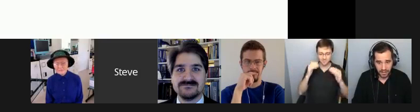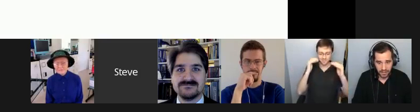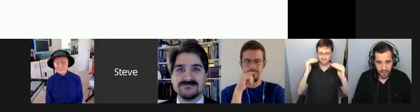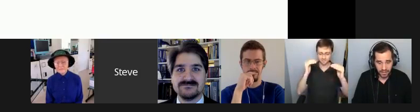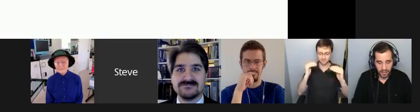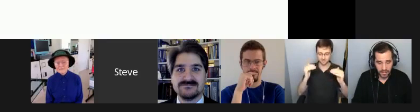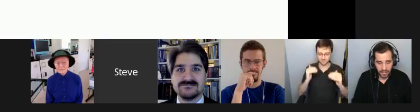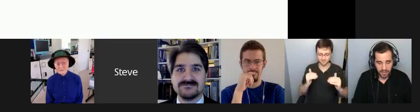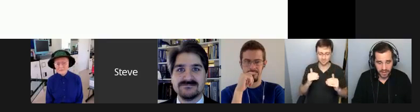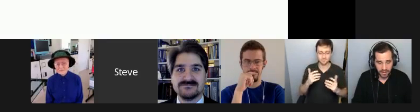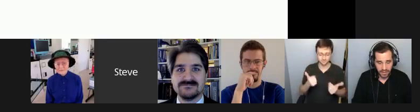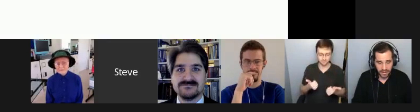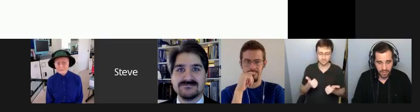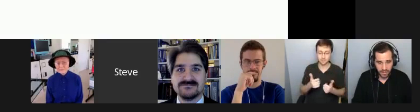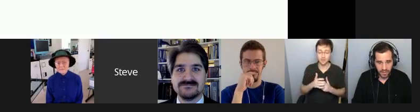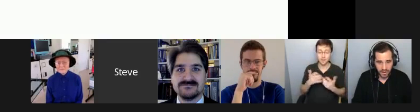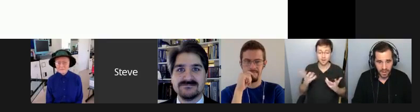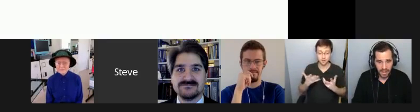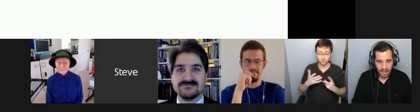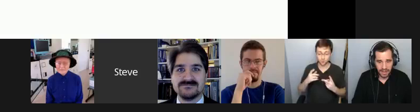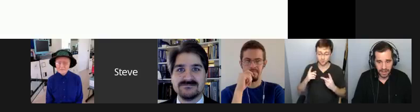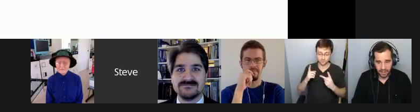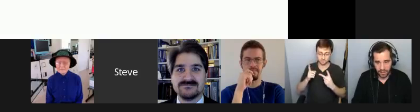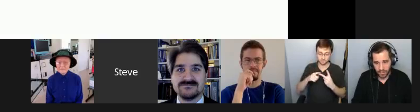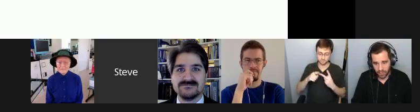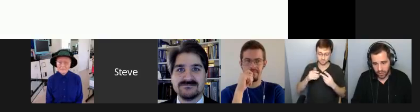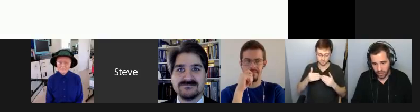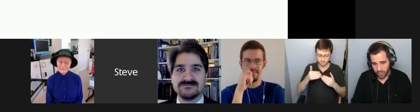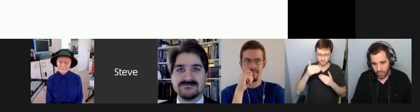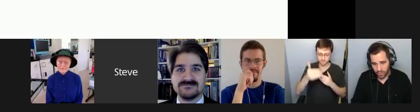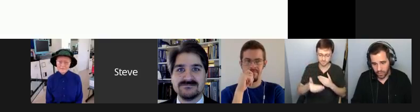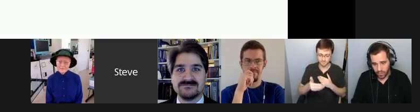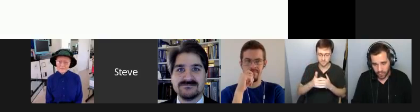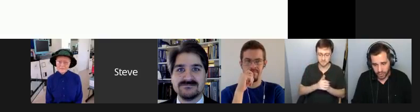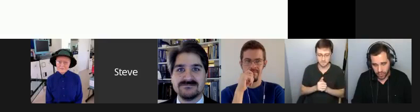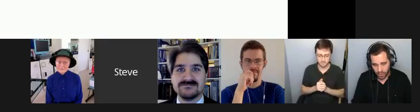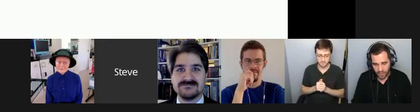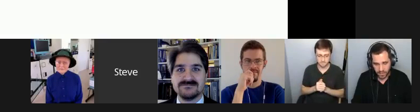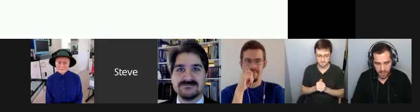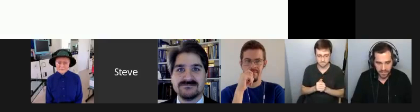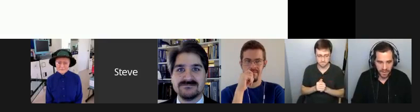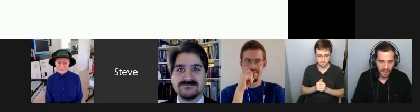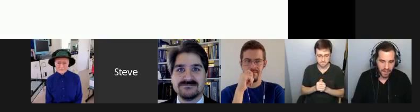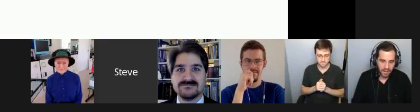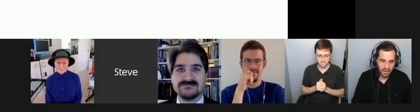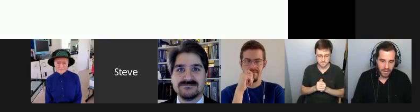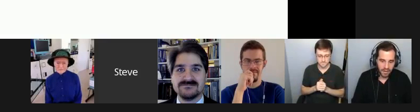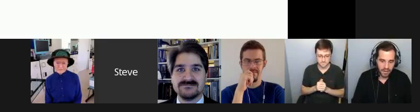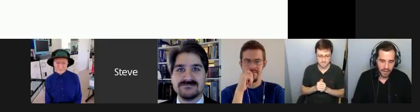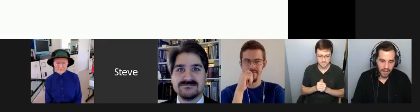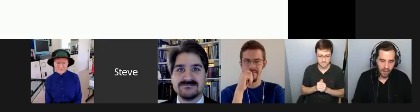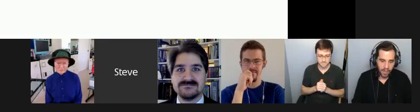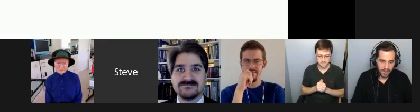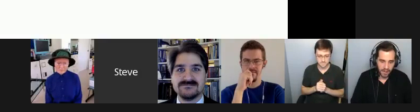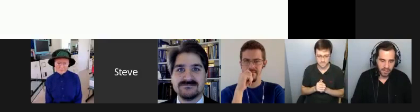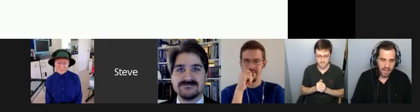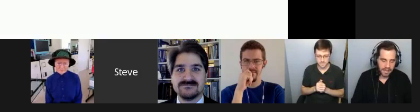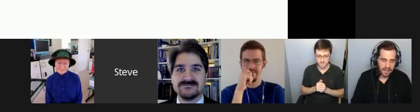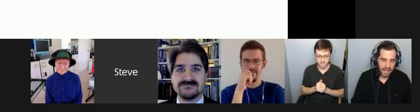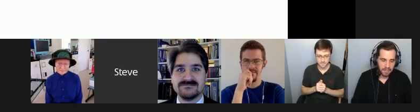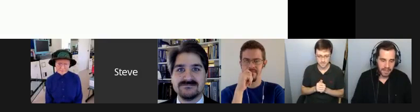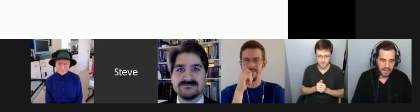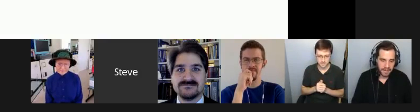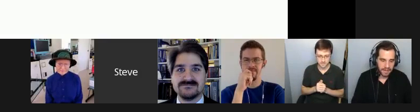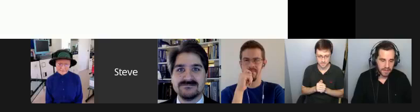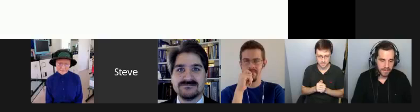ainda. Então nós padronizamos ali o, o último, como nós podemos ver, né, que é o padrão.